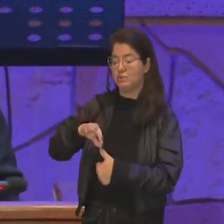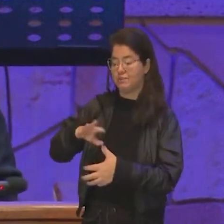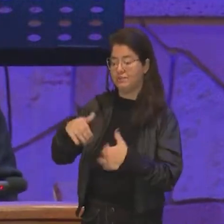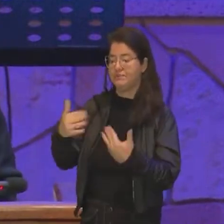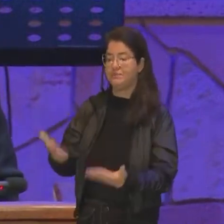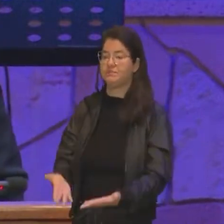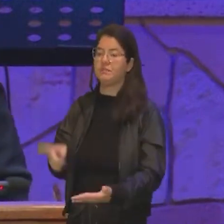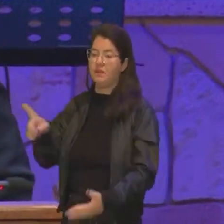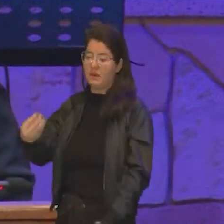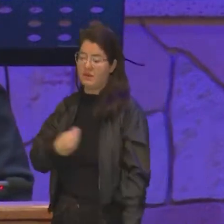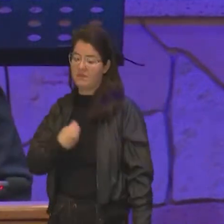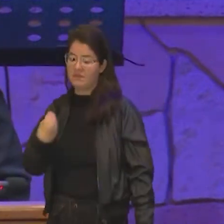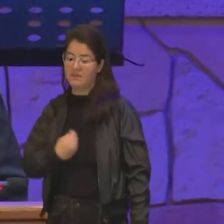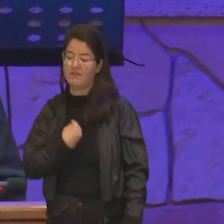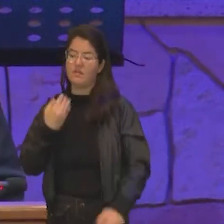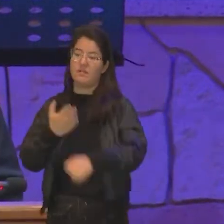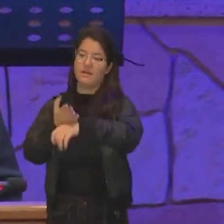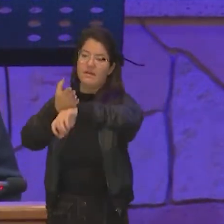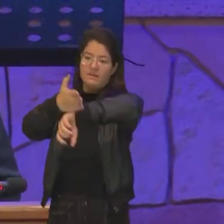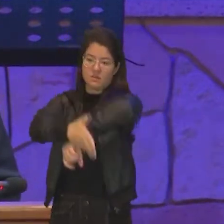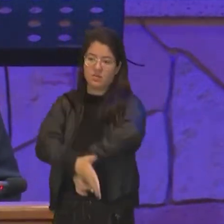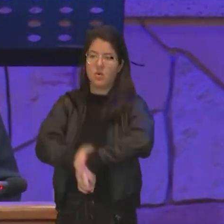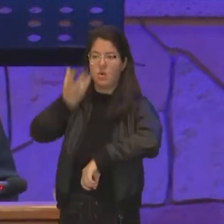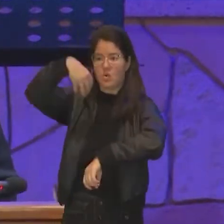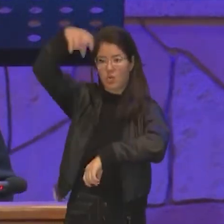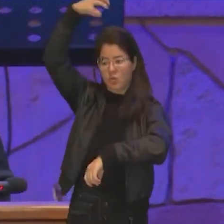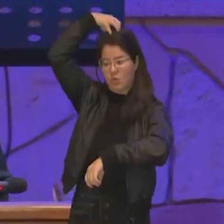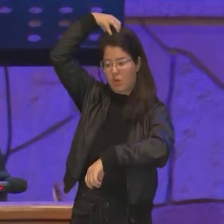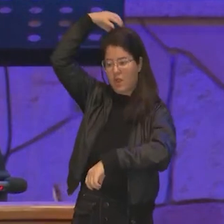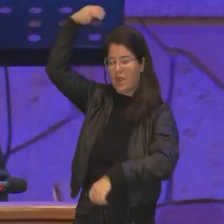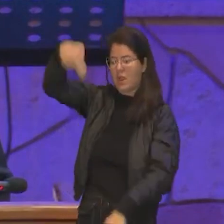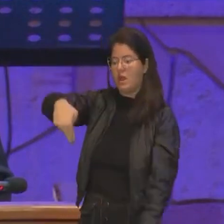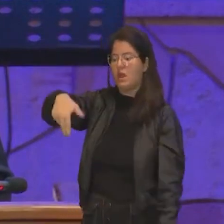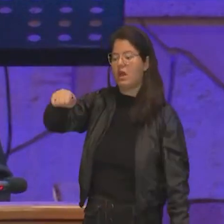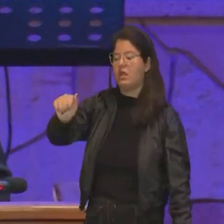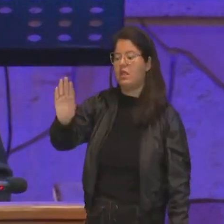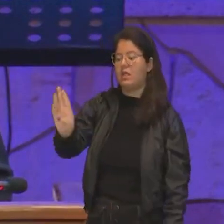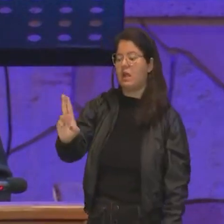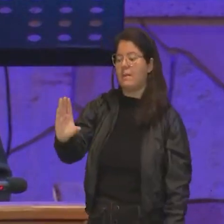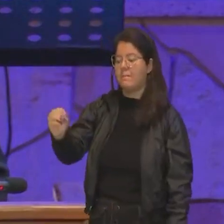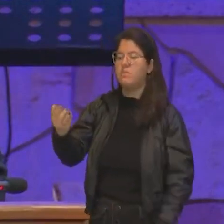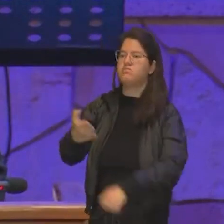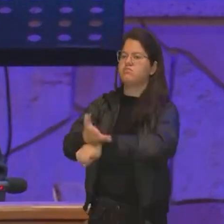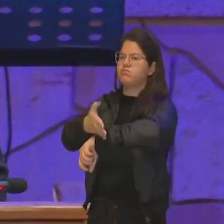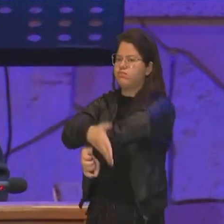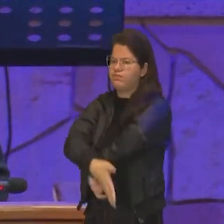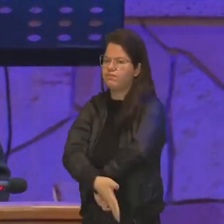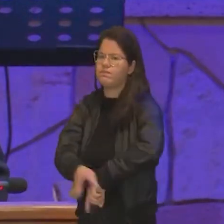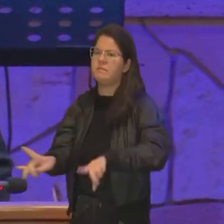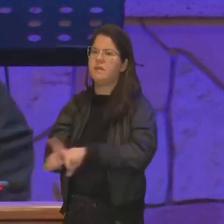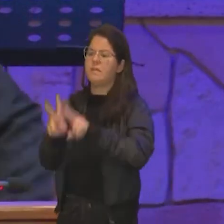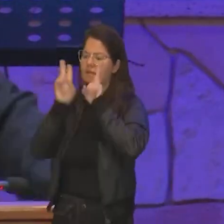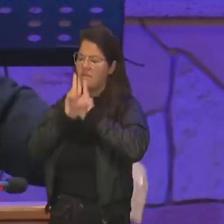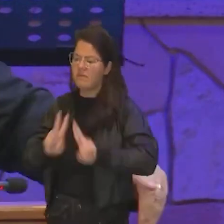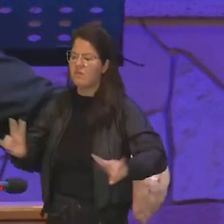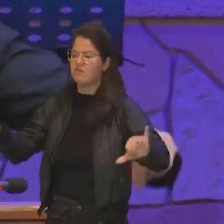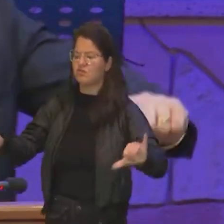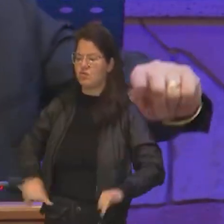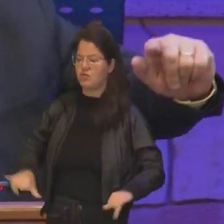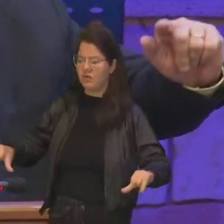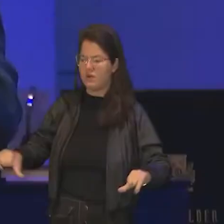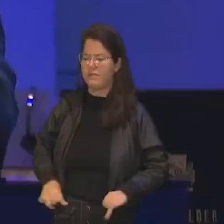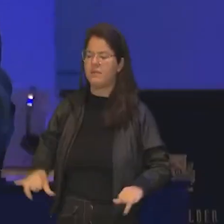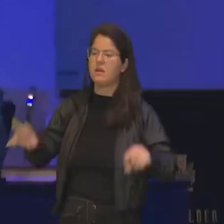Ele presenciou a invasão de Nabucodonosor no reino de Judá. Ele viu o sofrimento, ele viu